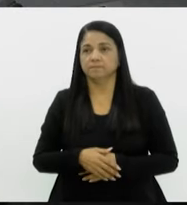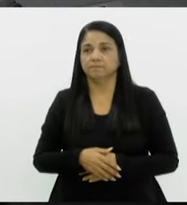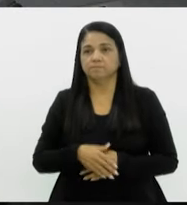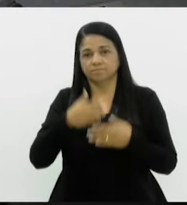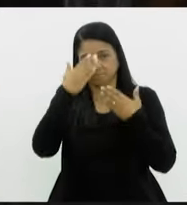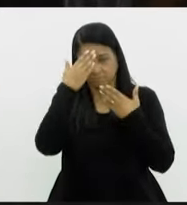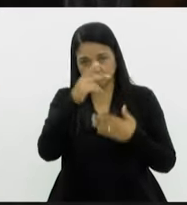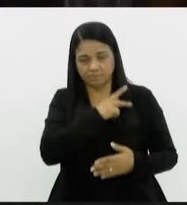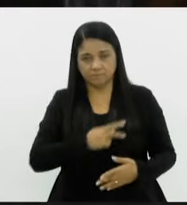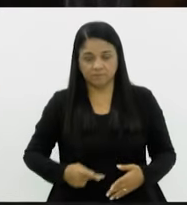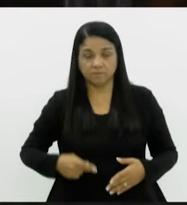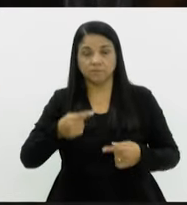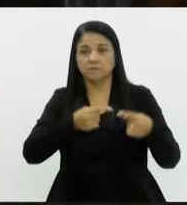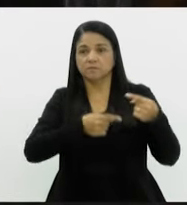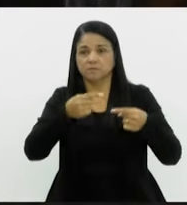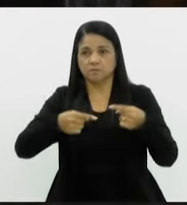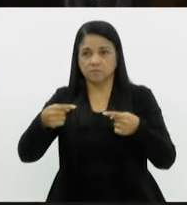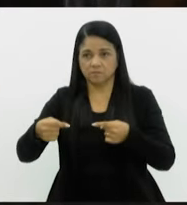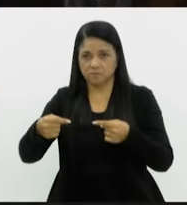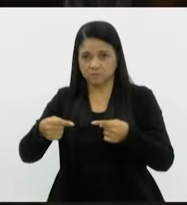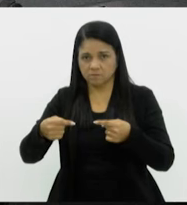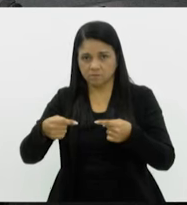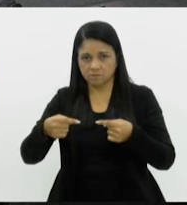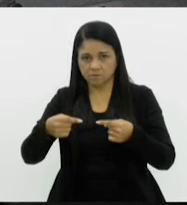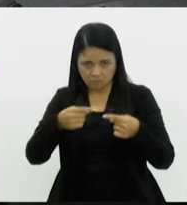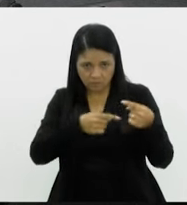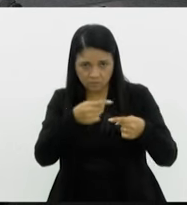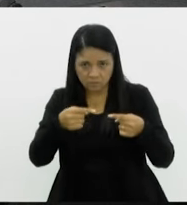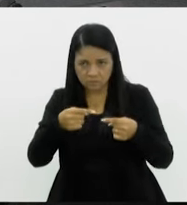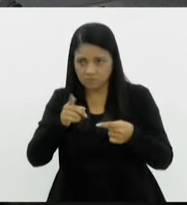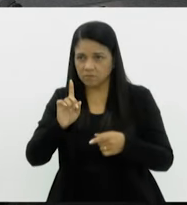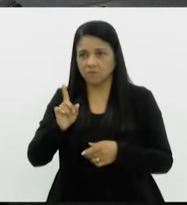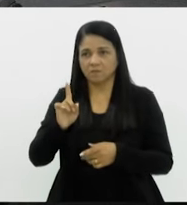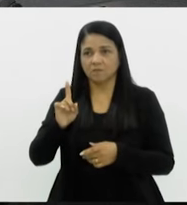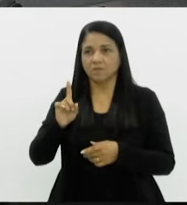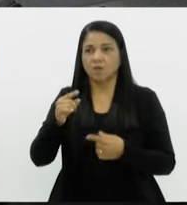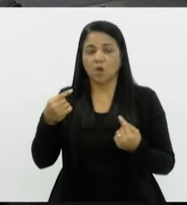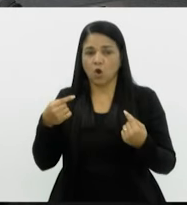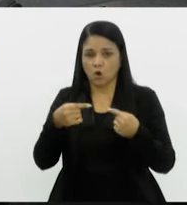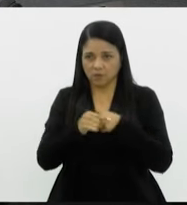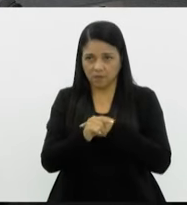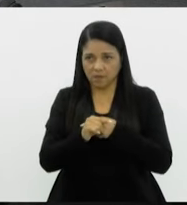É, para discutir, deputada Marta Rocha, para discutir? Não, né? Contrário.